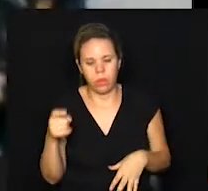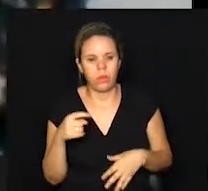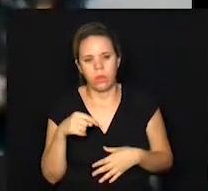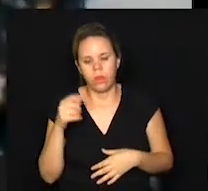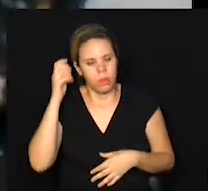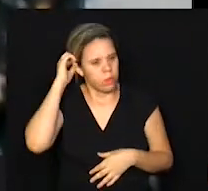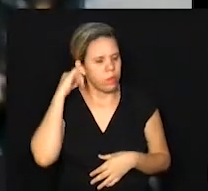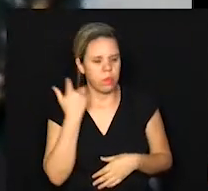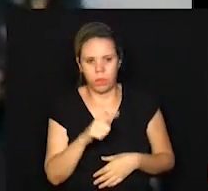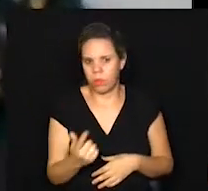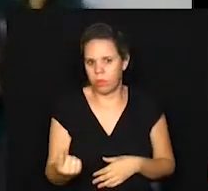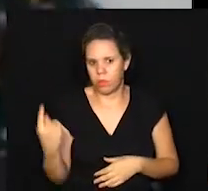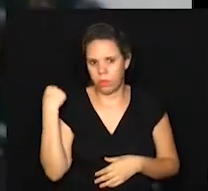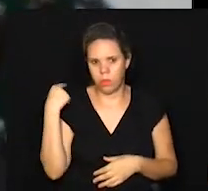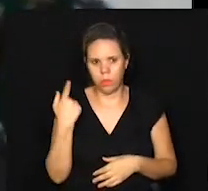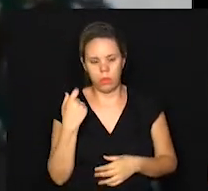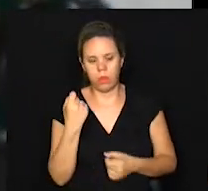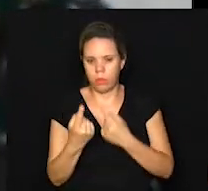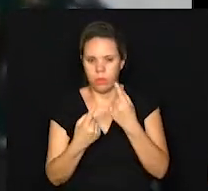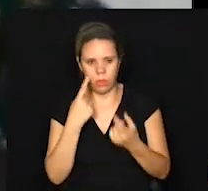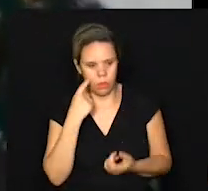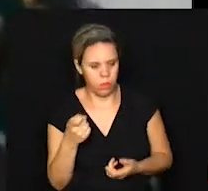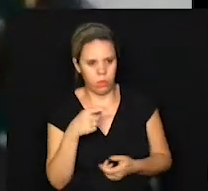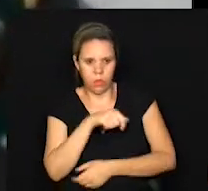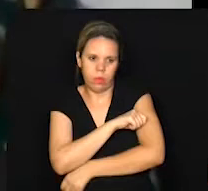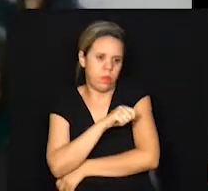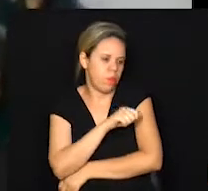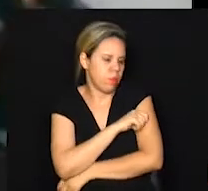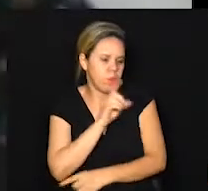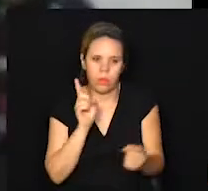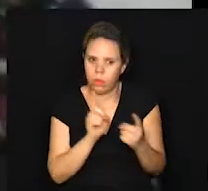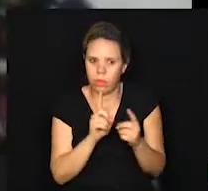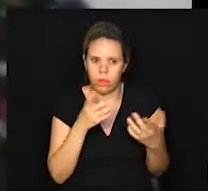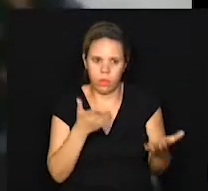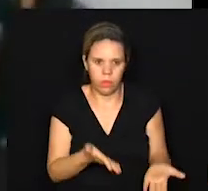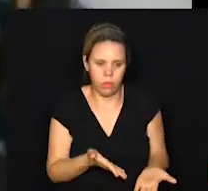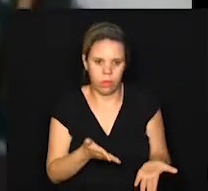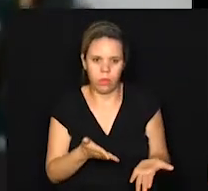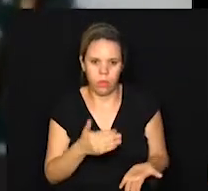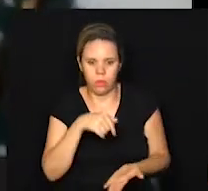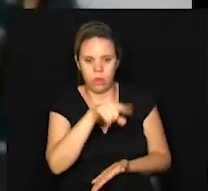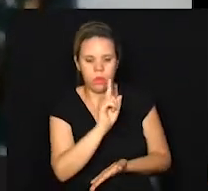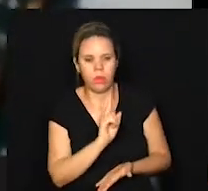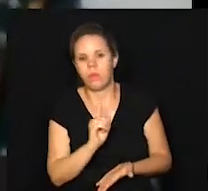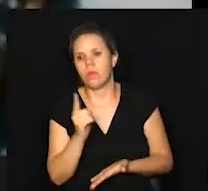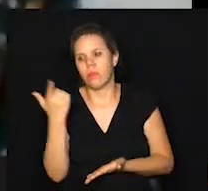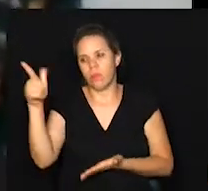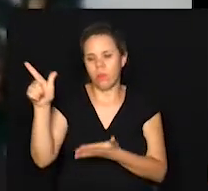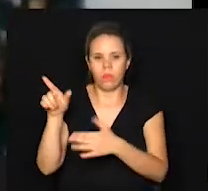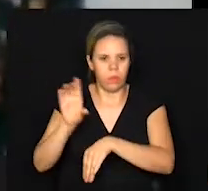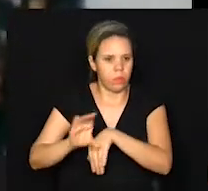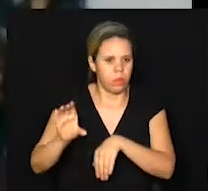não tinha alguns interesses desses alunos atendidos. Eles se dirigiam muito para o comércio exterior, mas os alunos sentiam